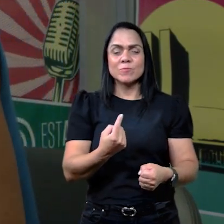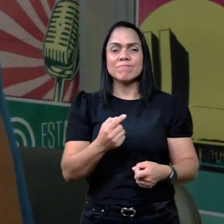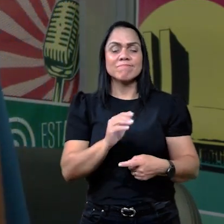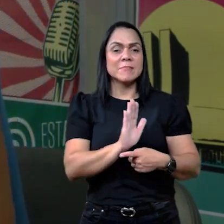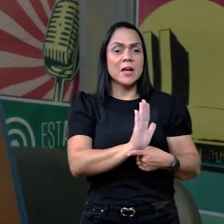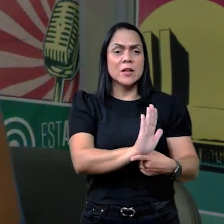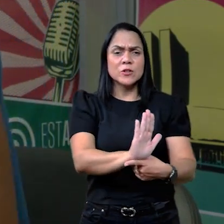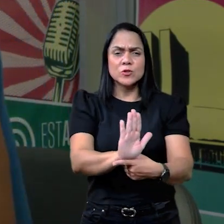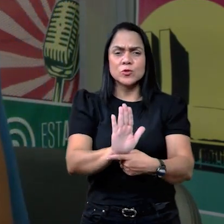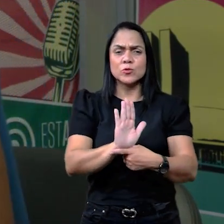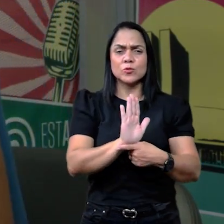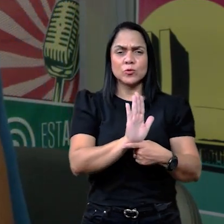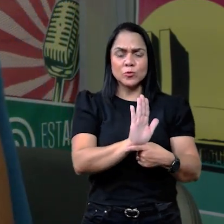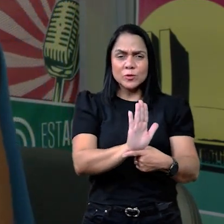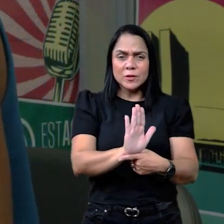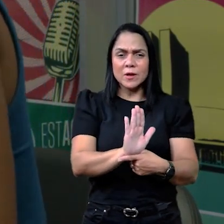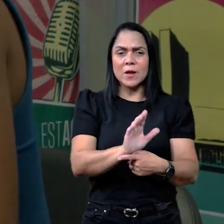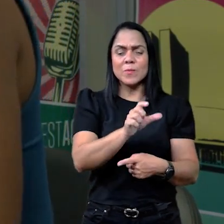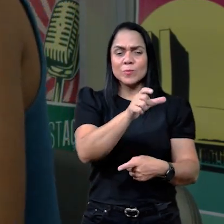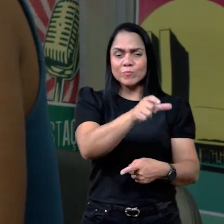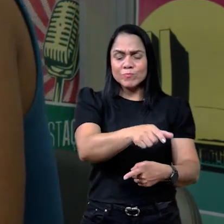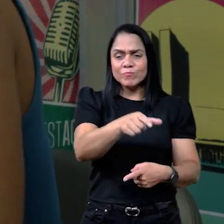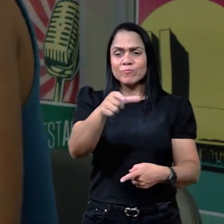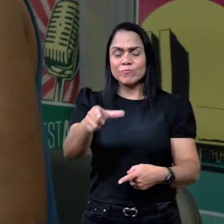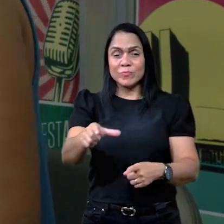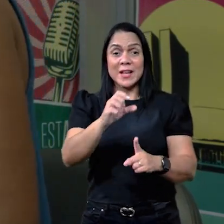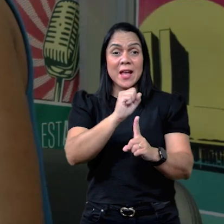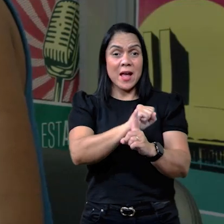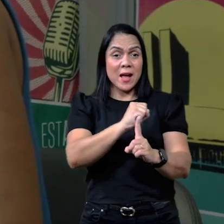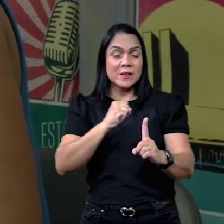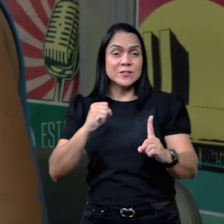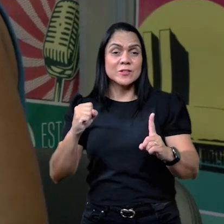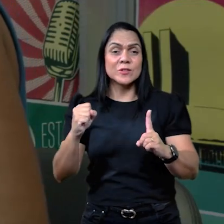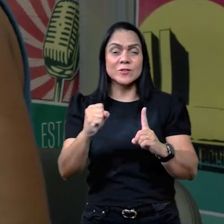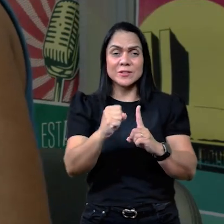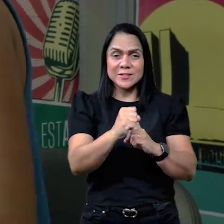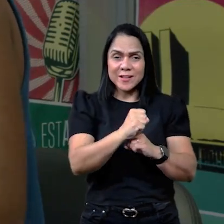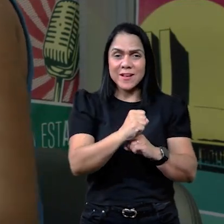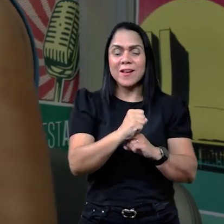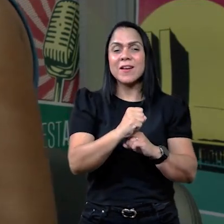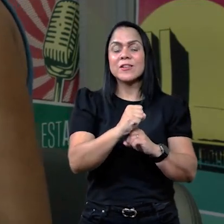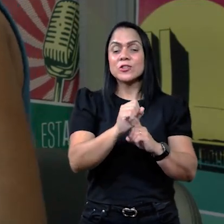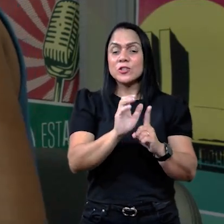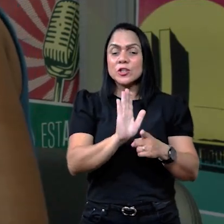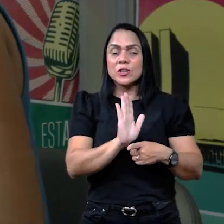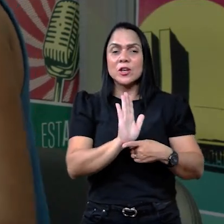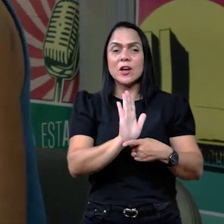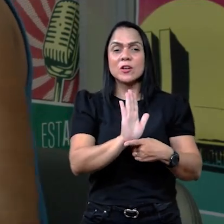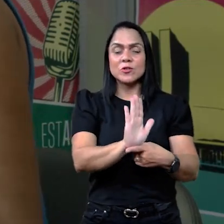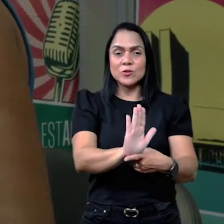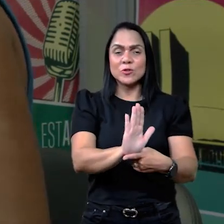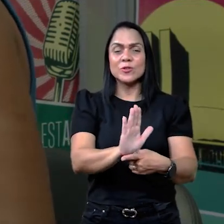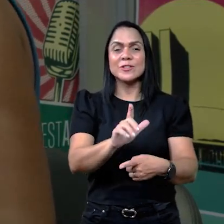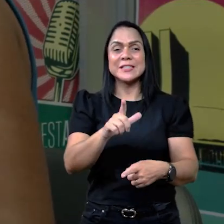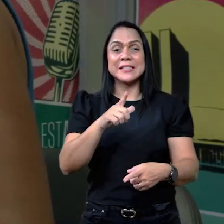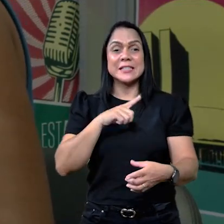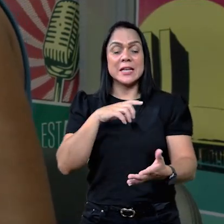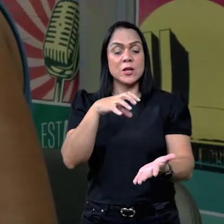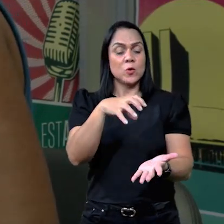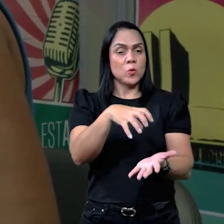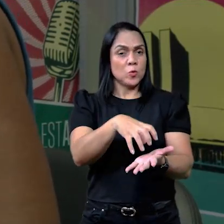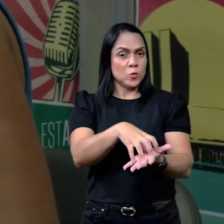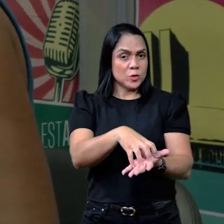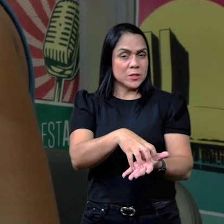é um paradigma, né, civilizatório, como a gente tem chamado, de viver na sociedade que preza e que tem uma centralidade, por